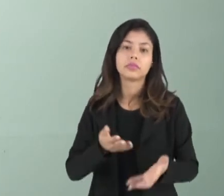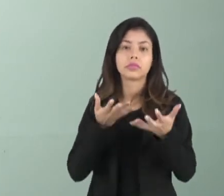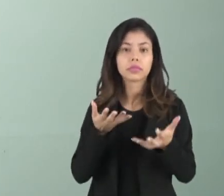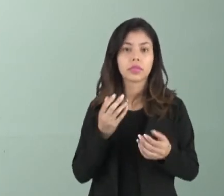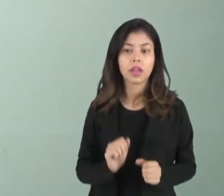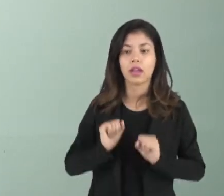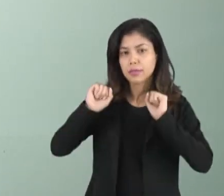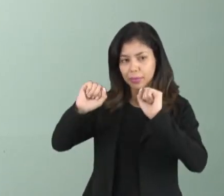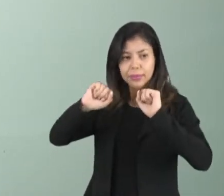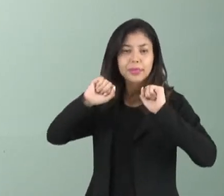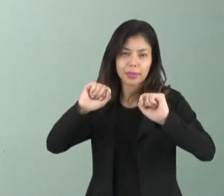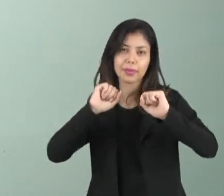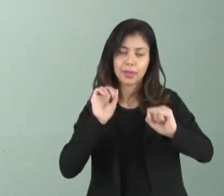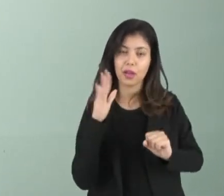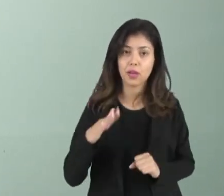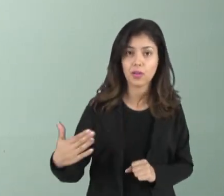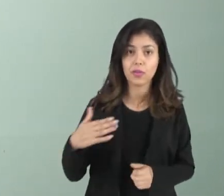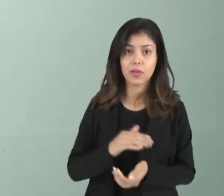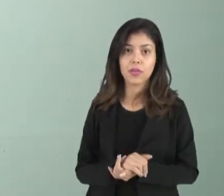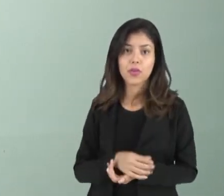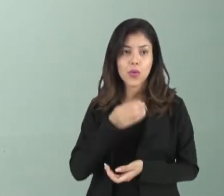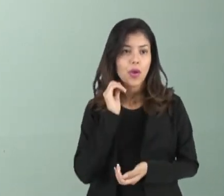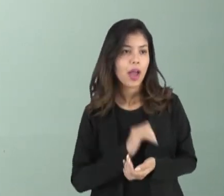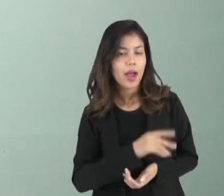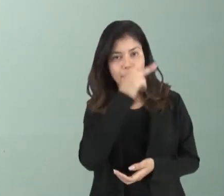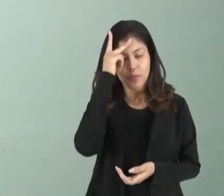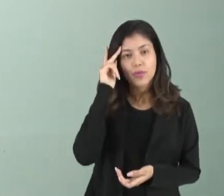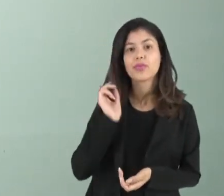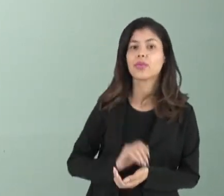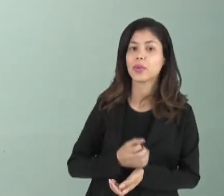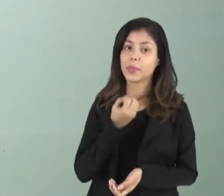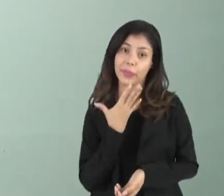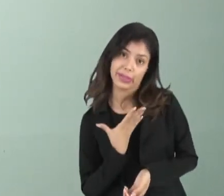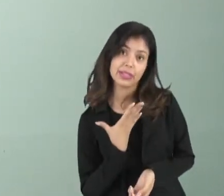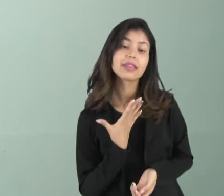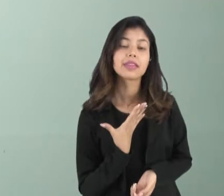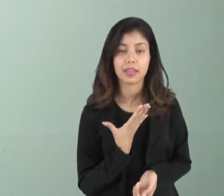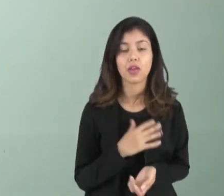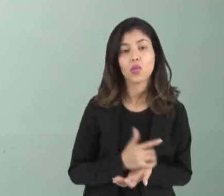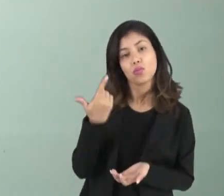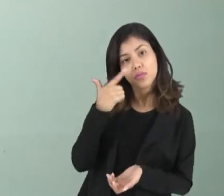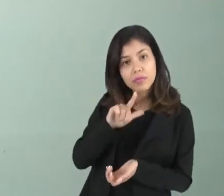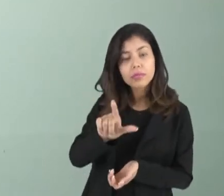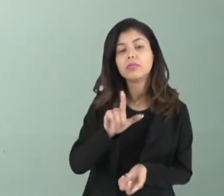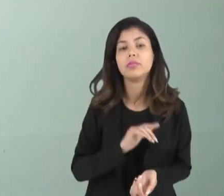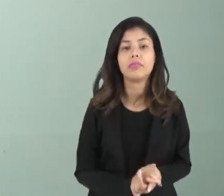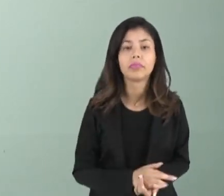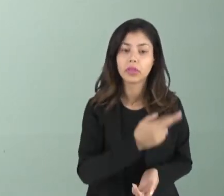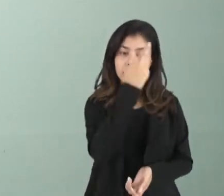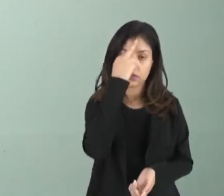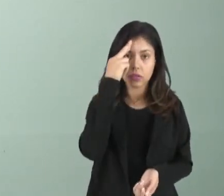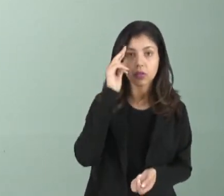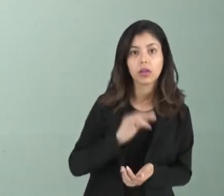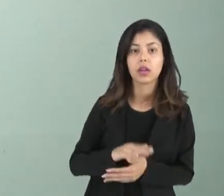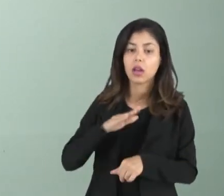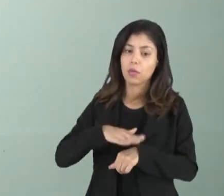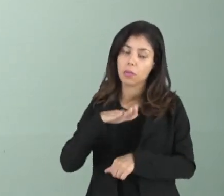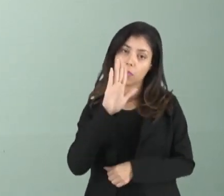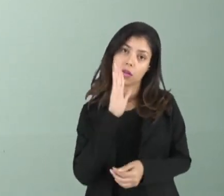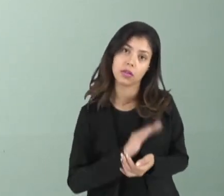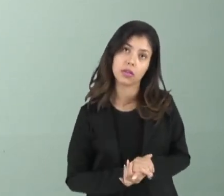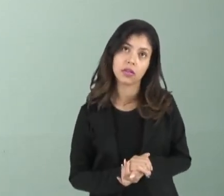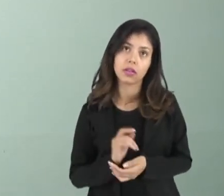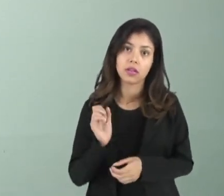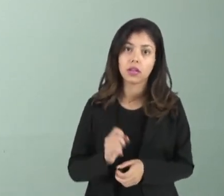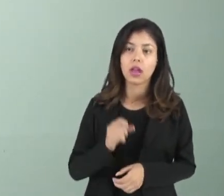quer vibrar ali quando o mocinho ele consegue, né, o seu objetivo. Então as histórias, por mais que